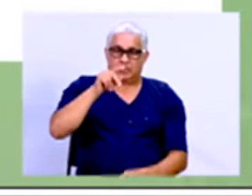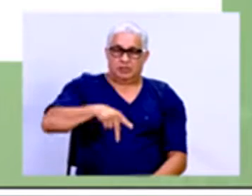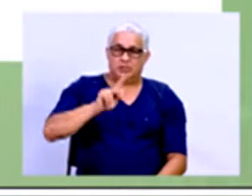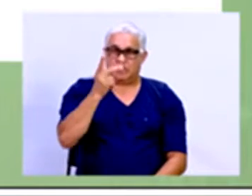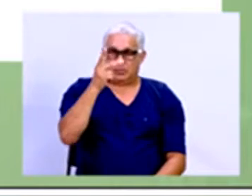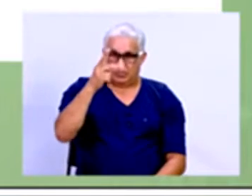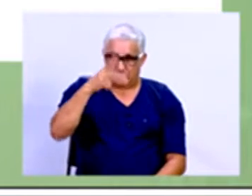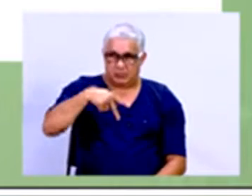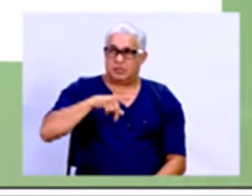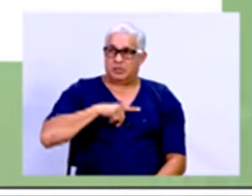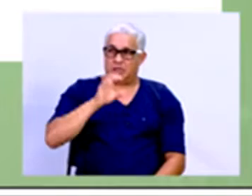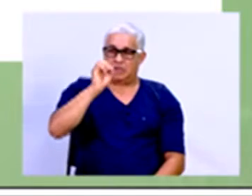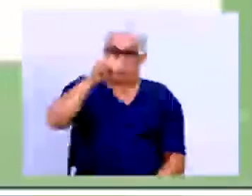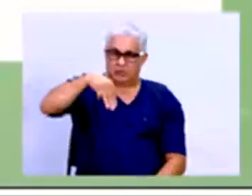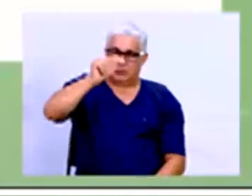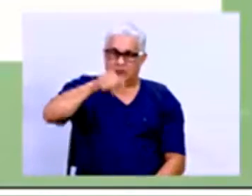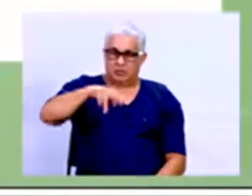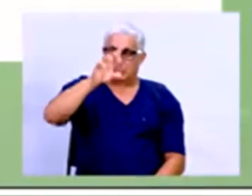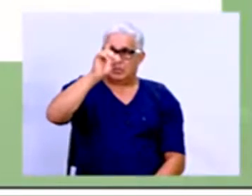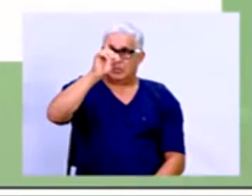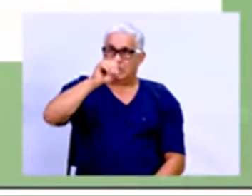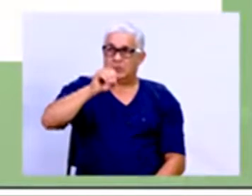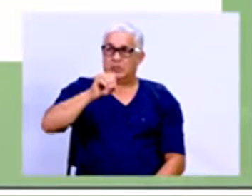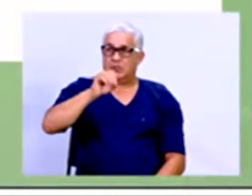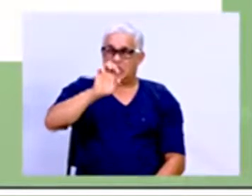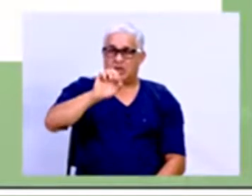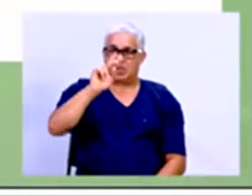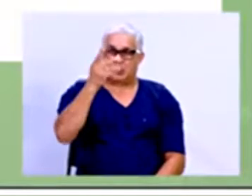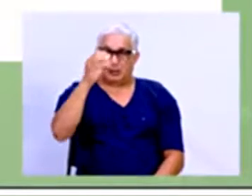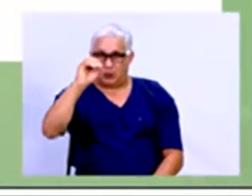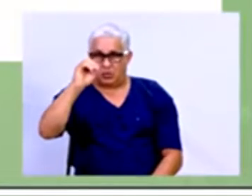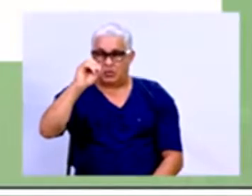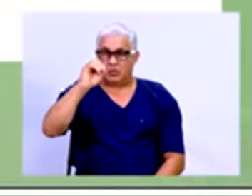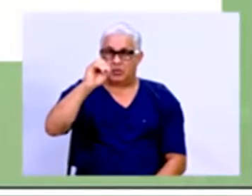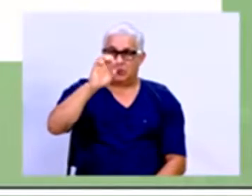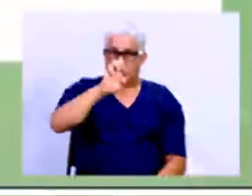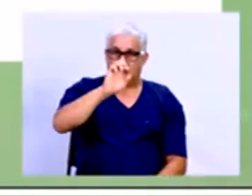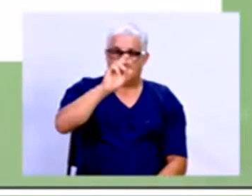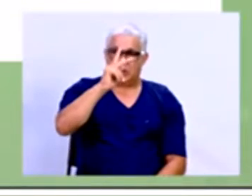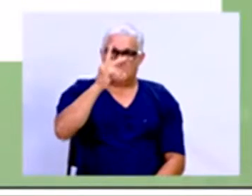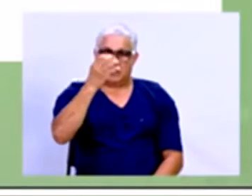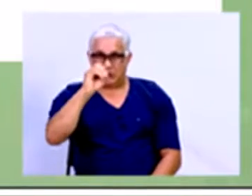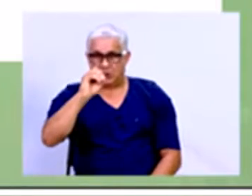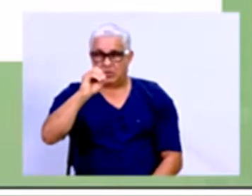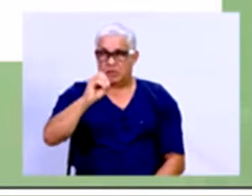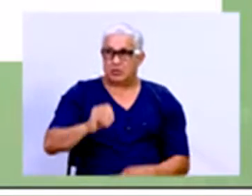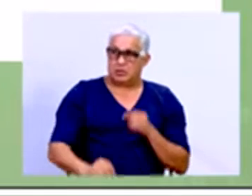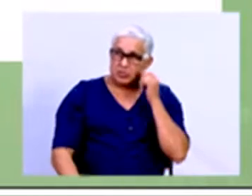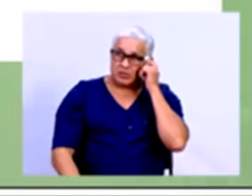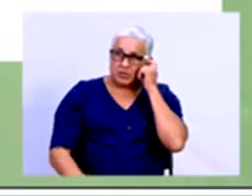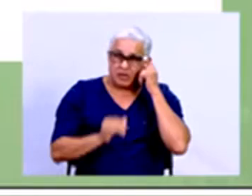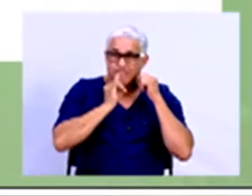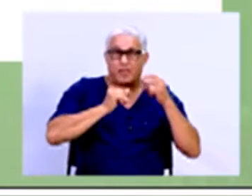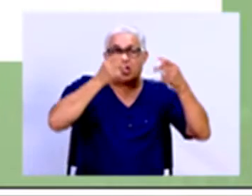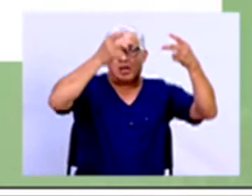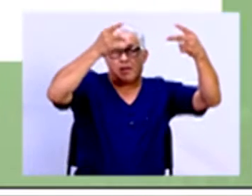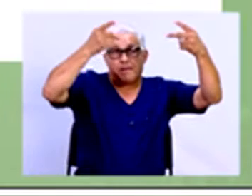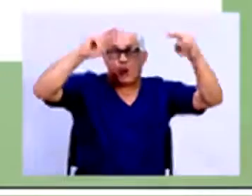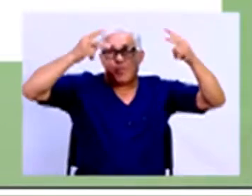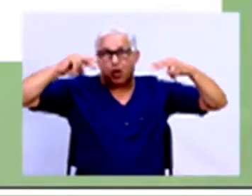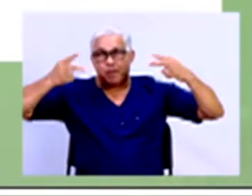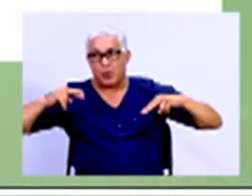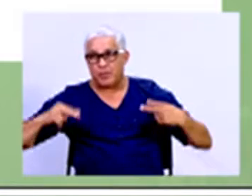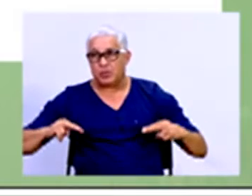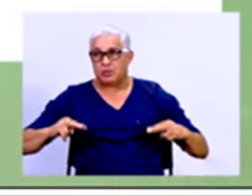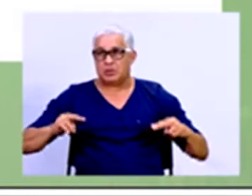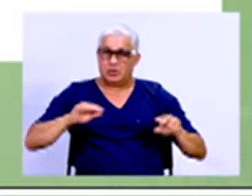aí o comando echo, certo? Então, ó, vamos começar, né? Aqui HTML, HTML, HTML, né? São